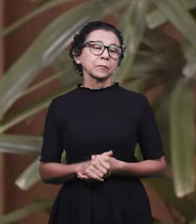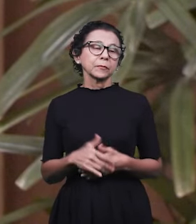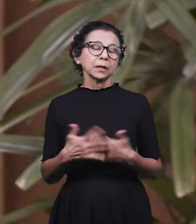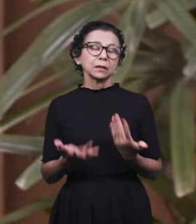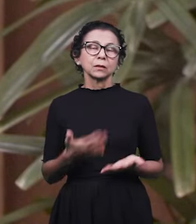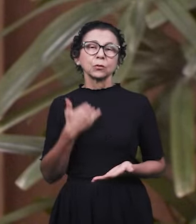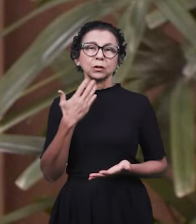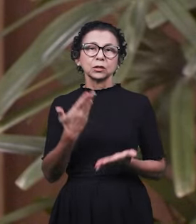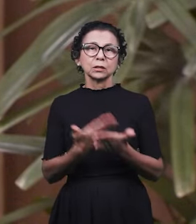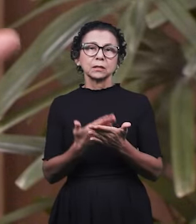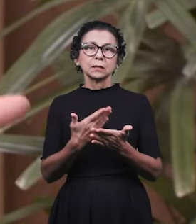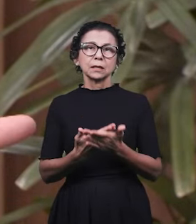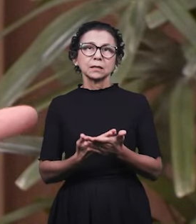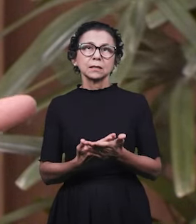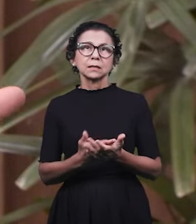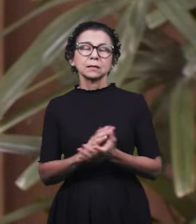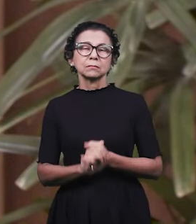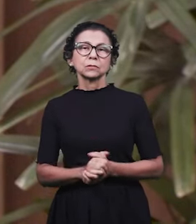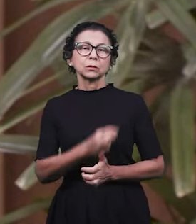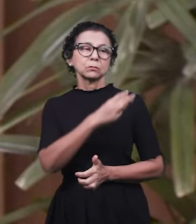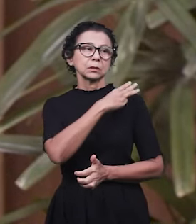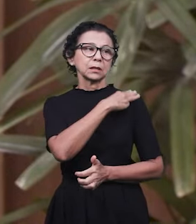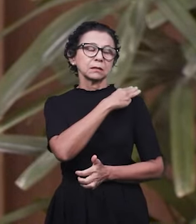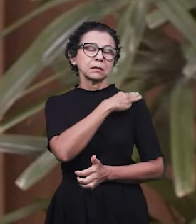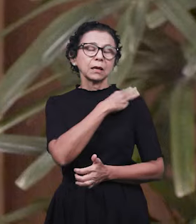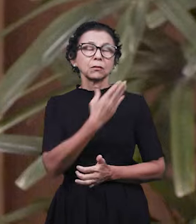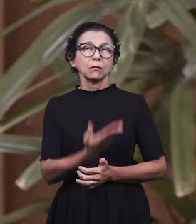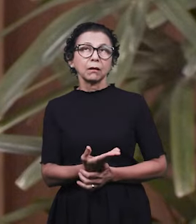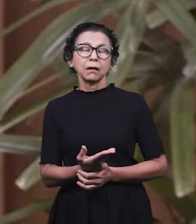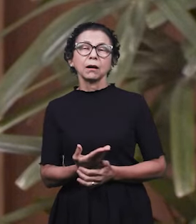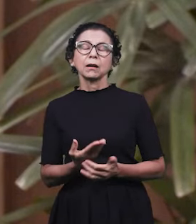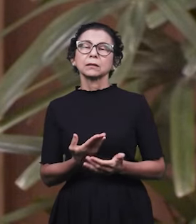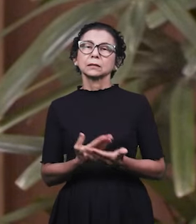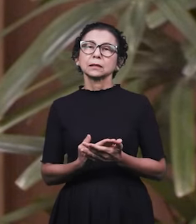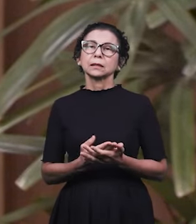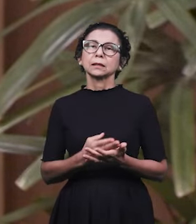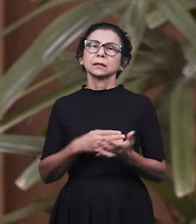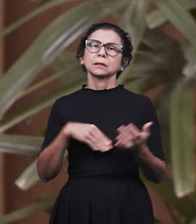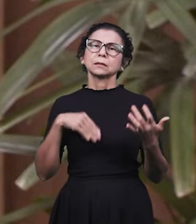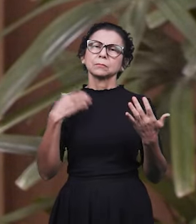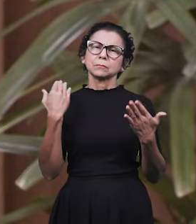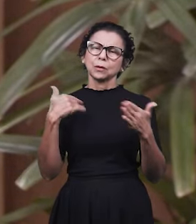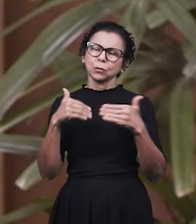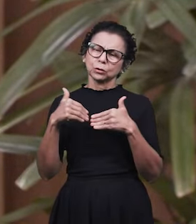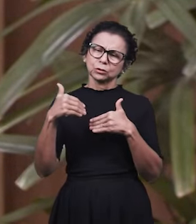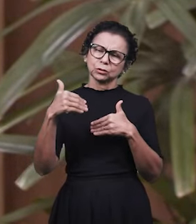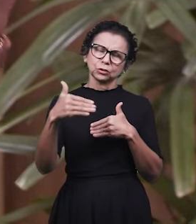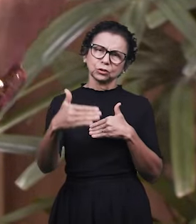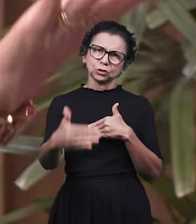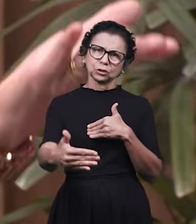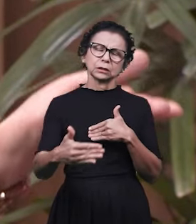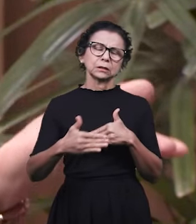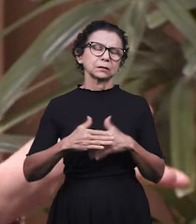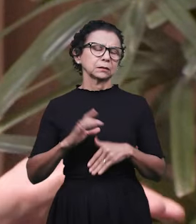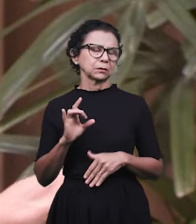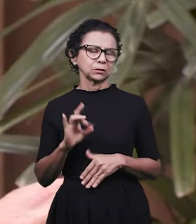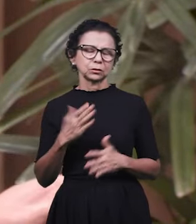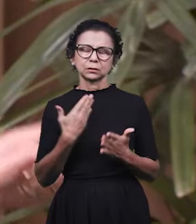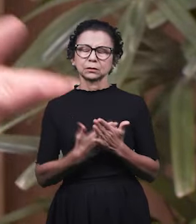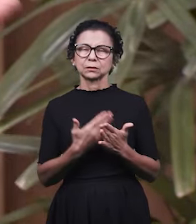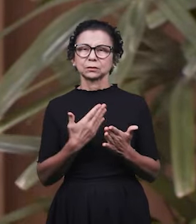IFES não adianta estudar no 9º ano. Isso aí. É necessário uma rotina de estudos e nós vamos ouvir agora o